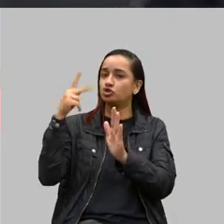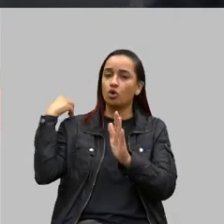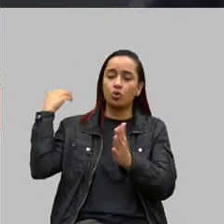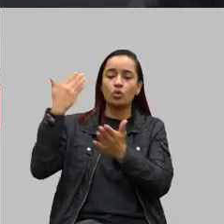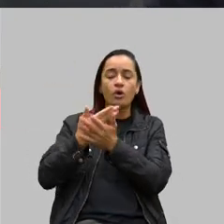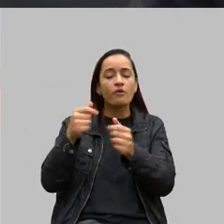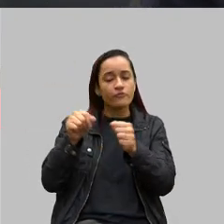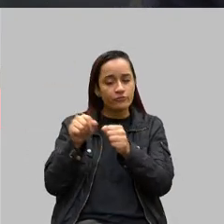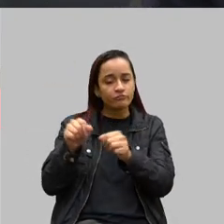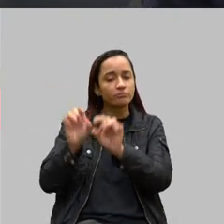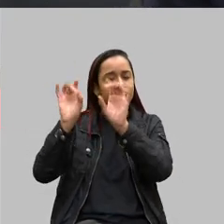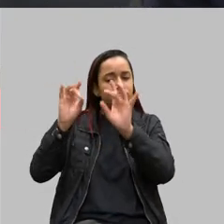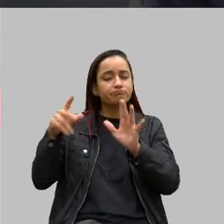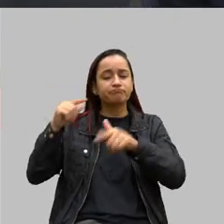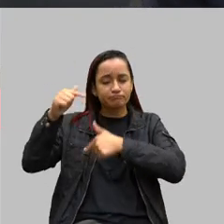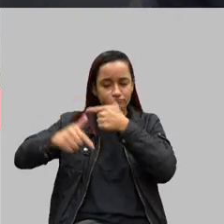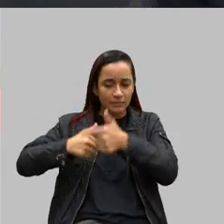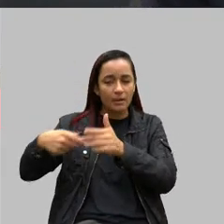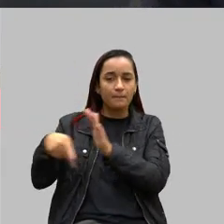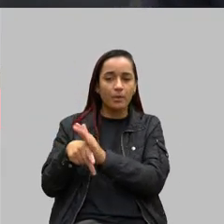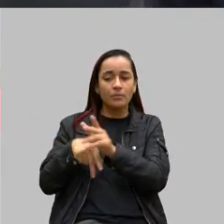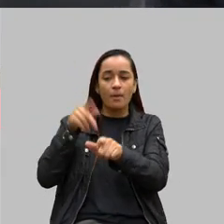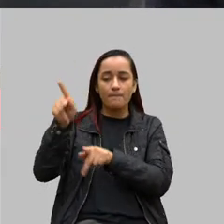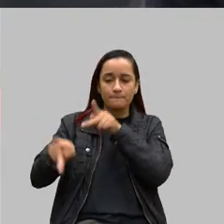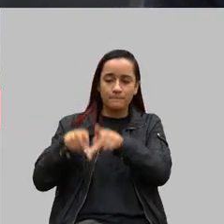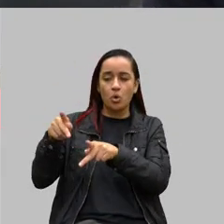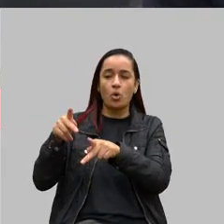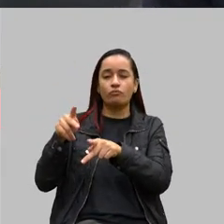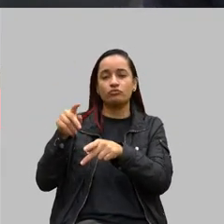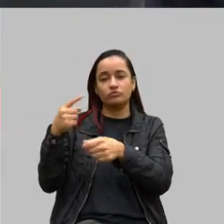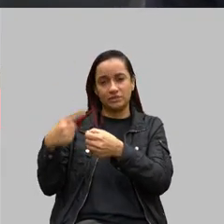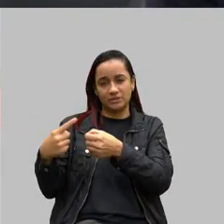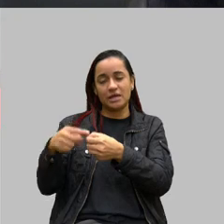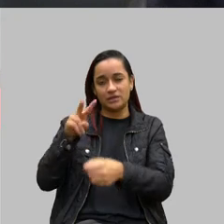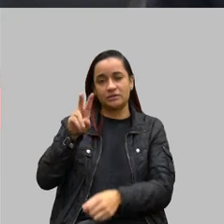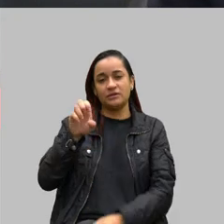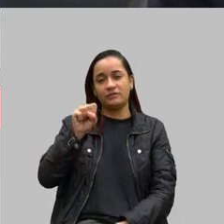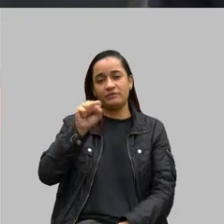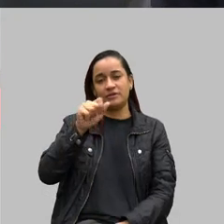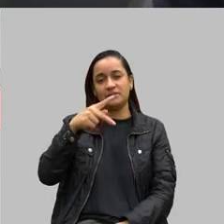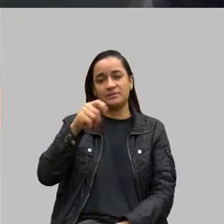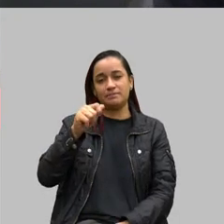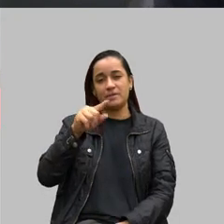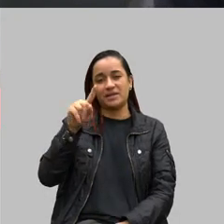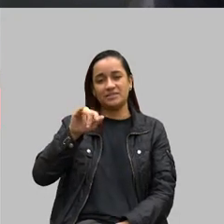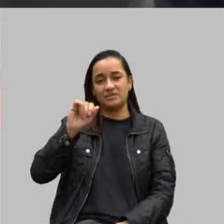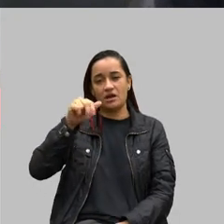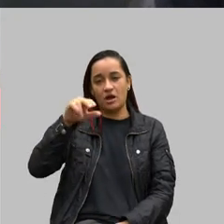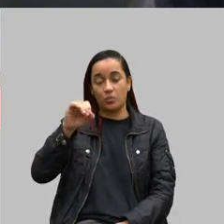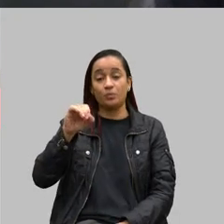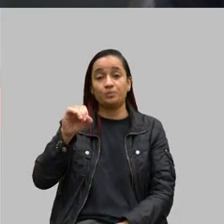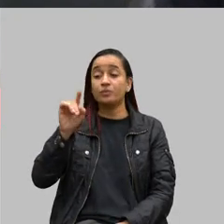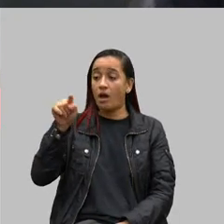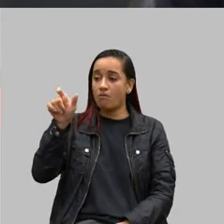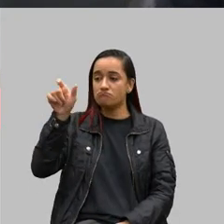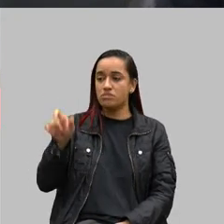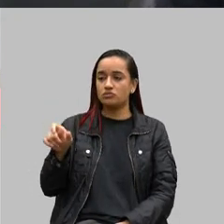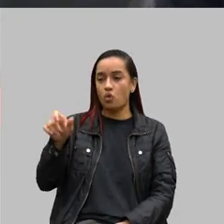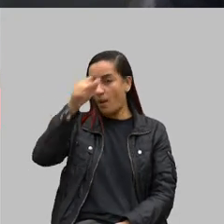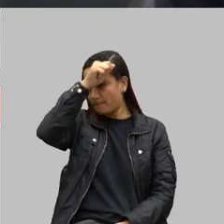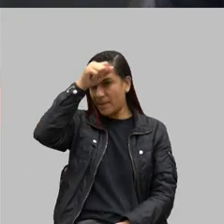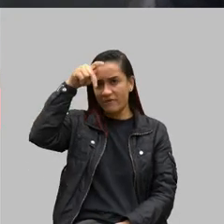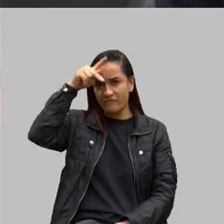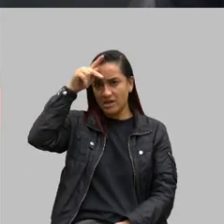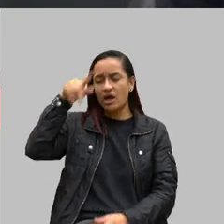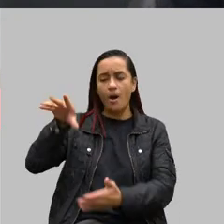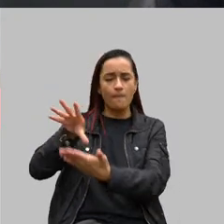do cidadão de vespaziano e que é para nós um orgulho de cidadã de de prefeita de pessoa realmente que é um exemplo para